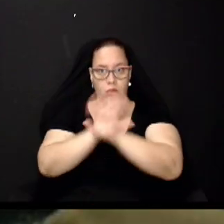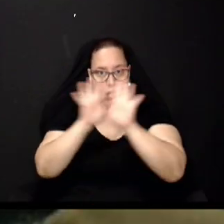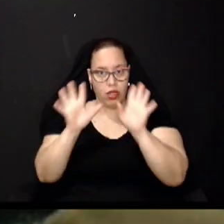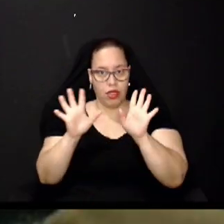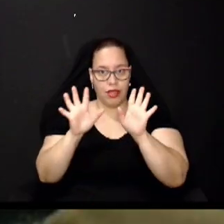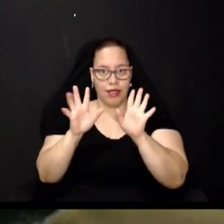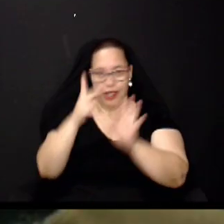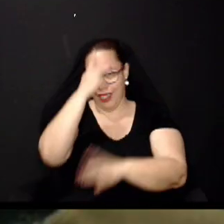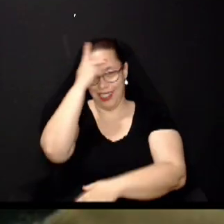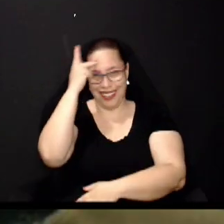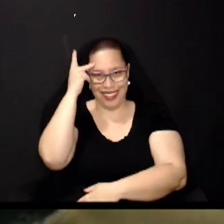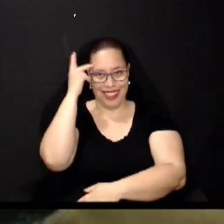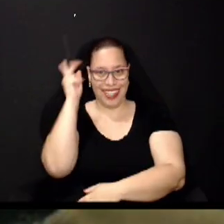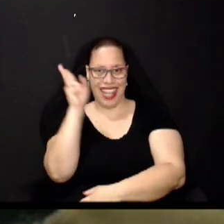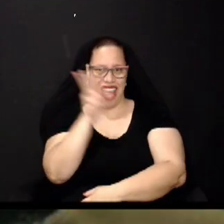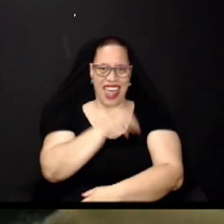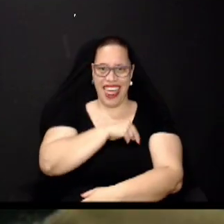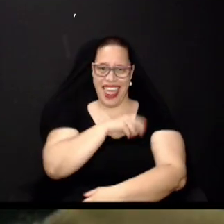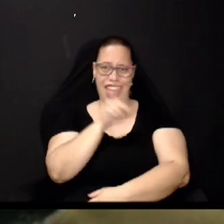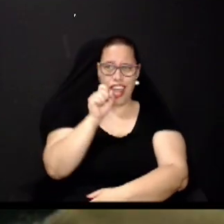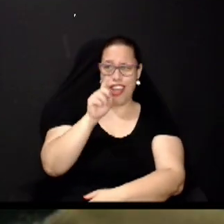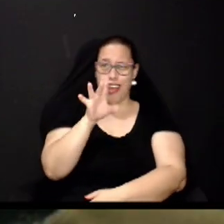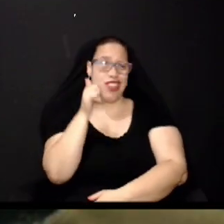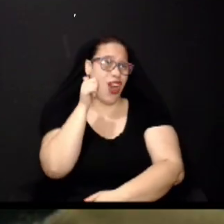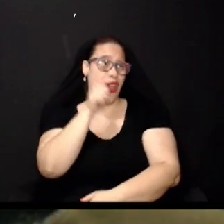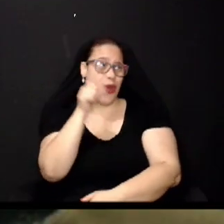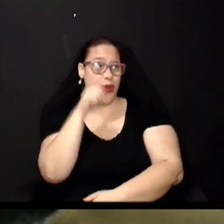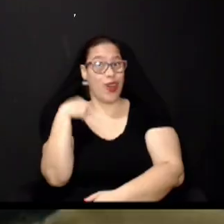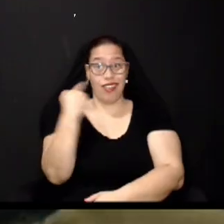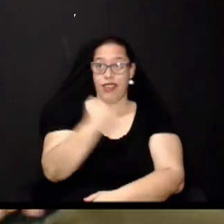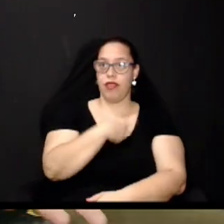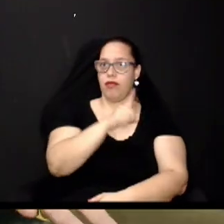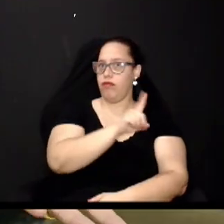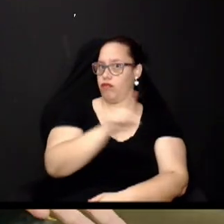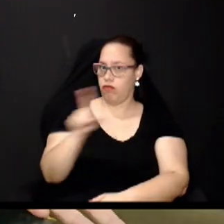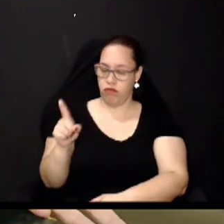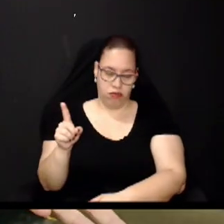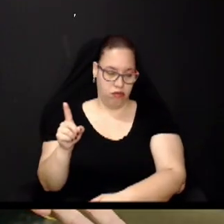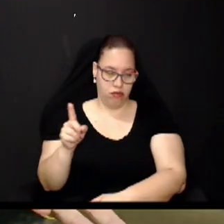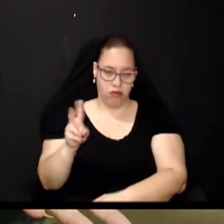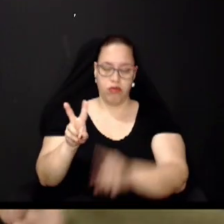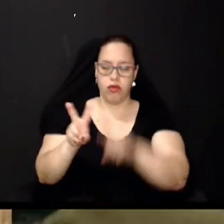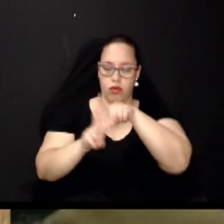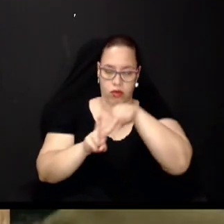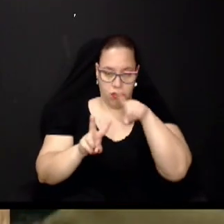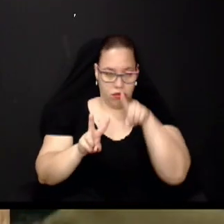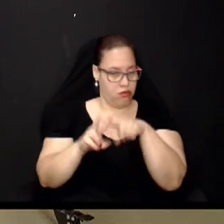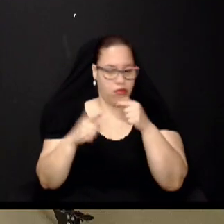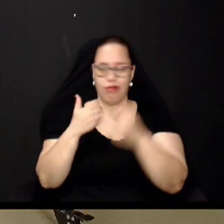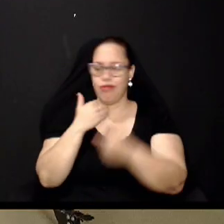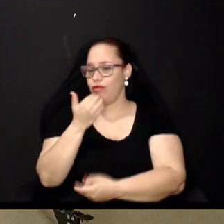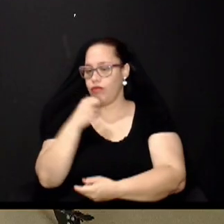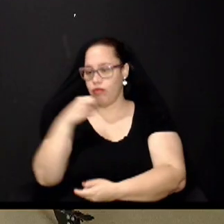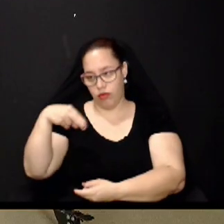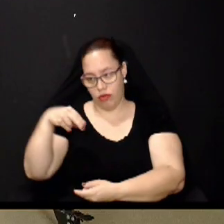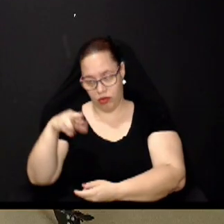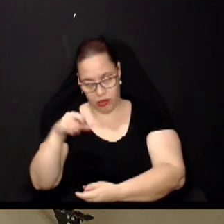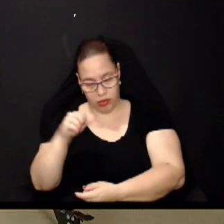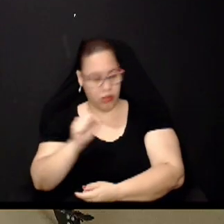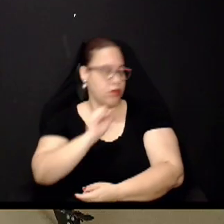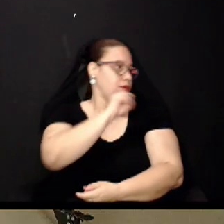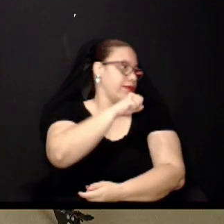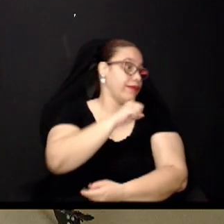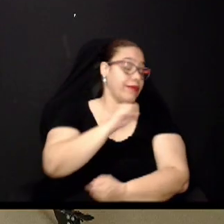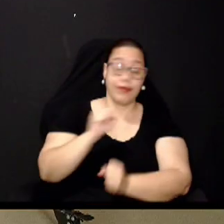assim, você tá falando de menina, né, e a gente? Não, gente, são para os dois, não tem como, né, Nara? Sim. Tá certo.